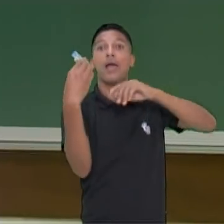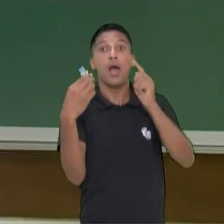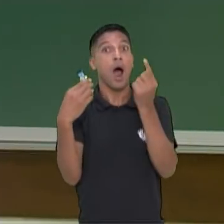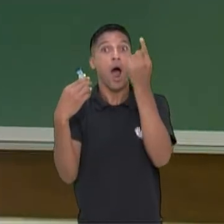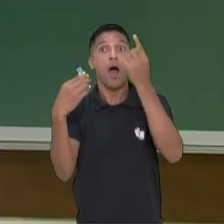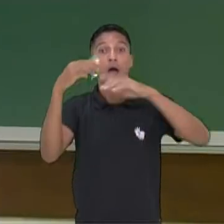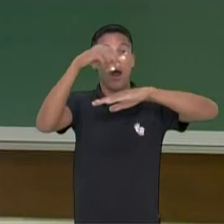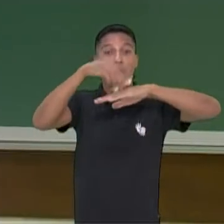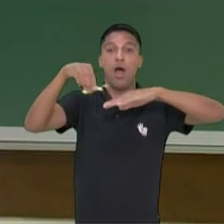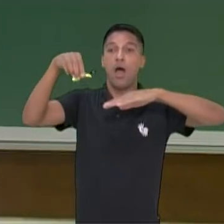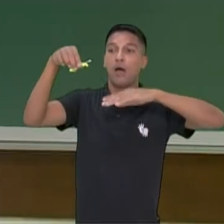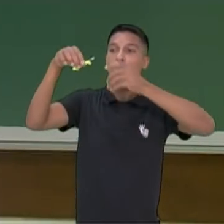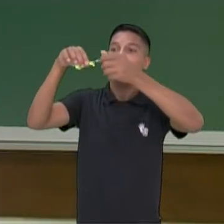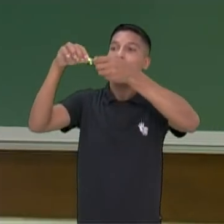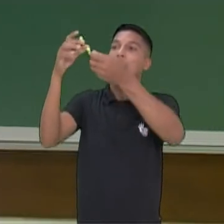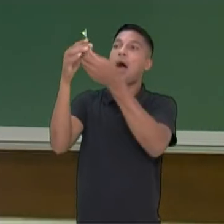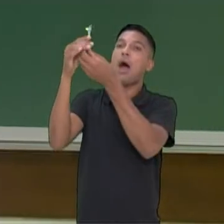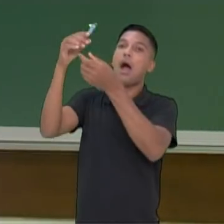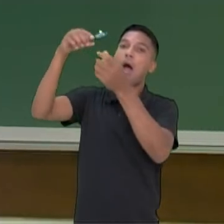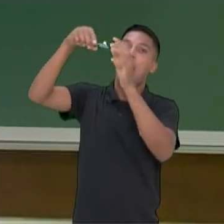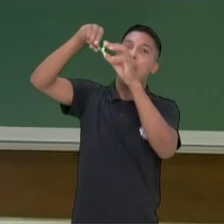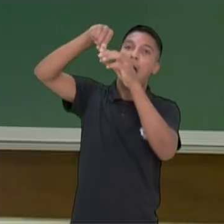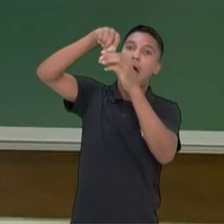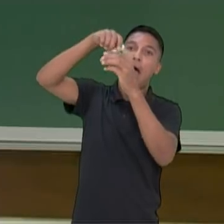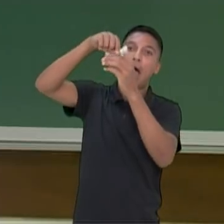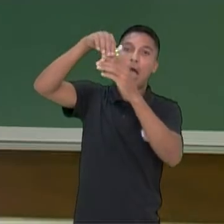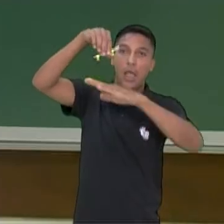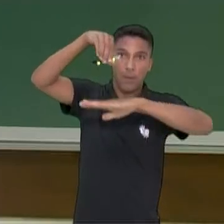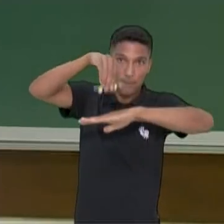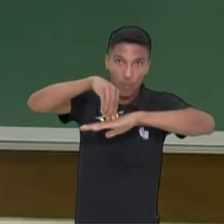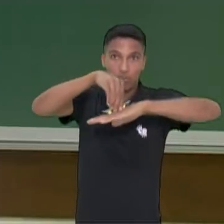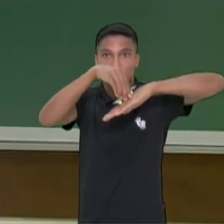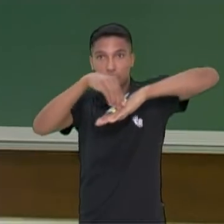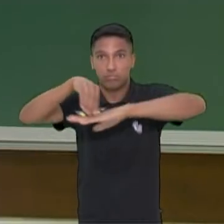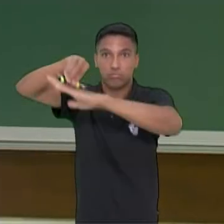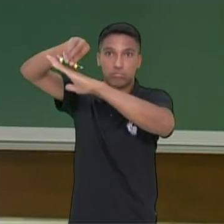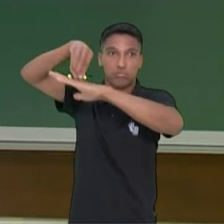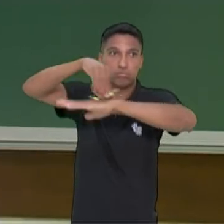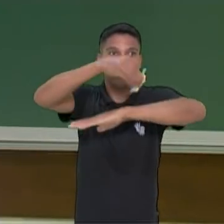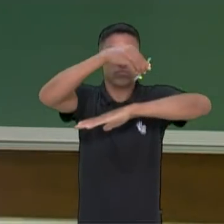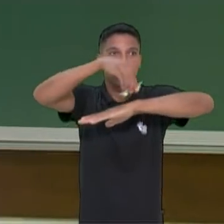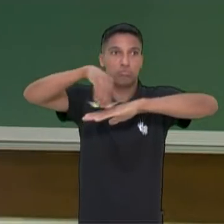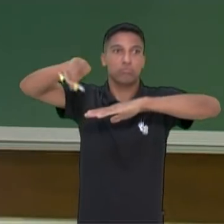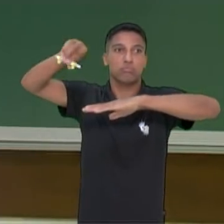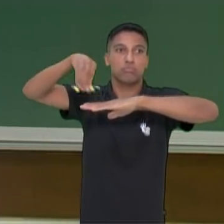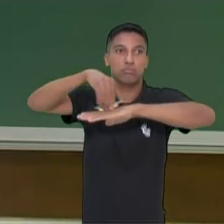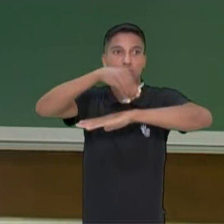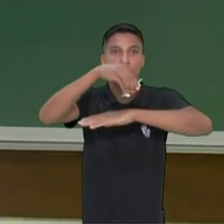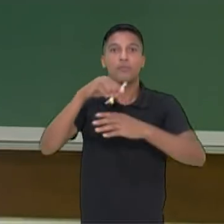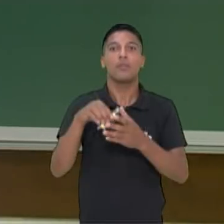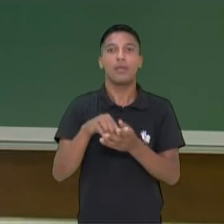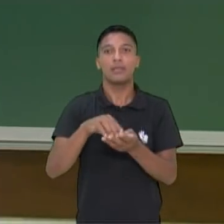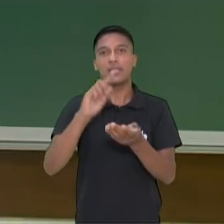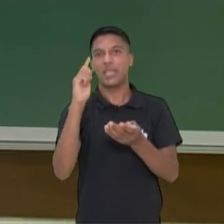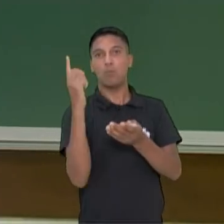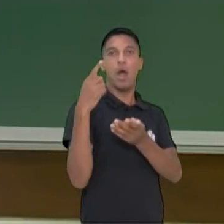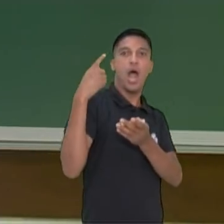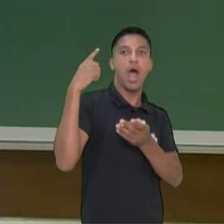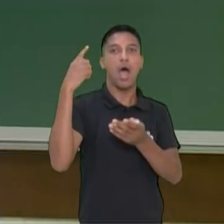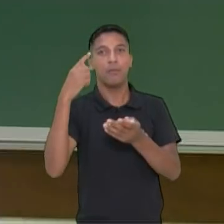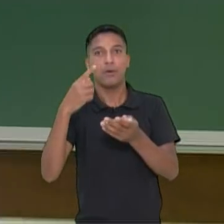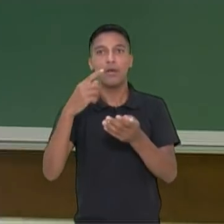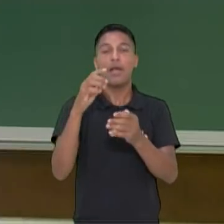para a rampa, tá? As manobras, então, elas são avaliadas por juízes que atribuem notas,